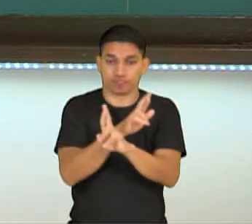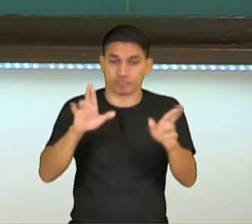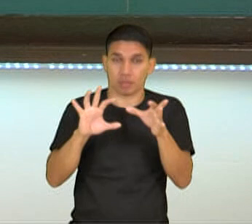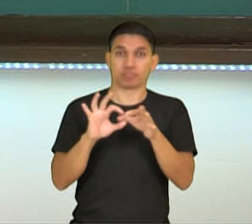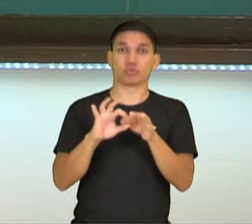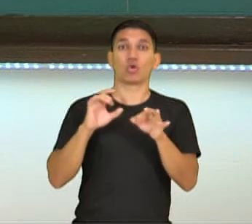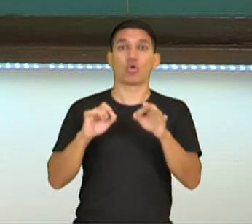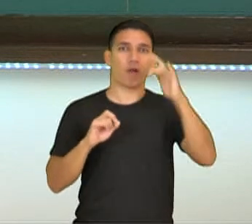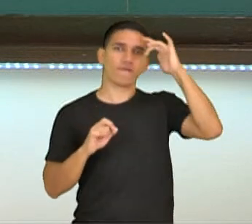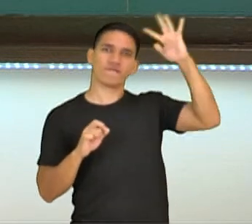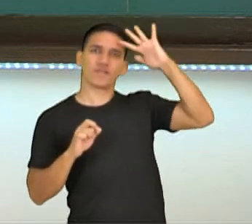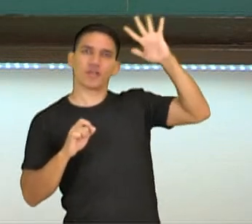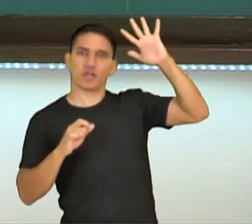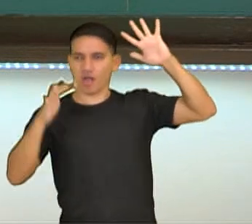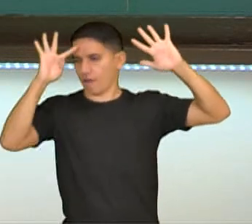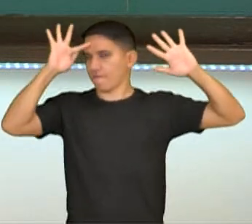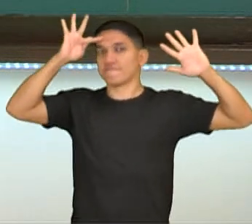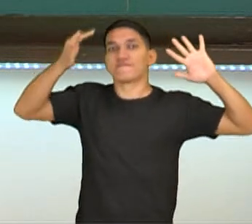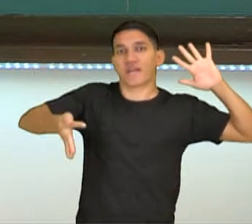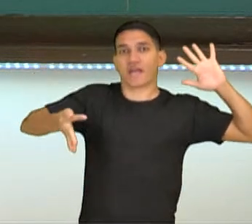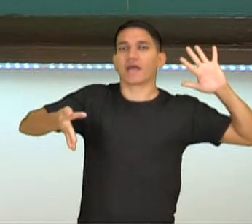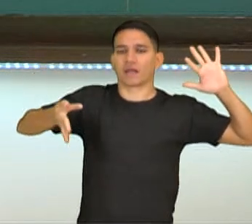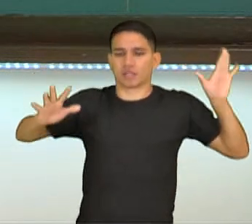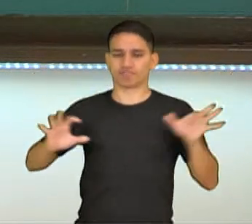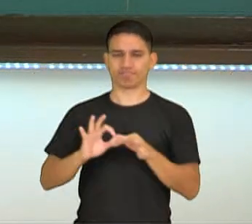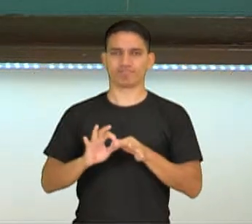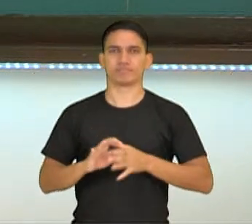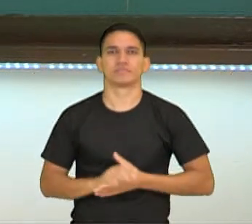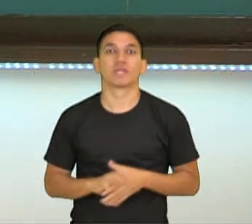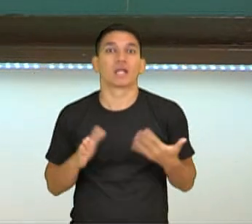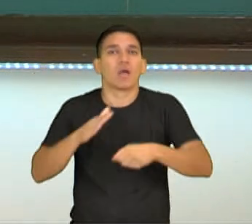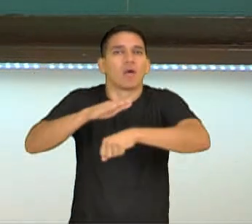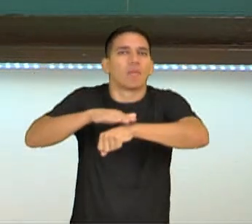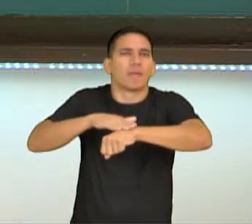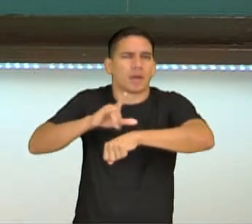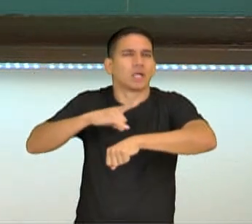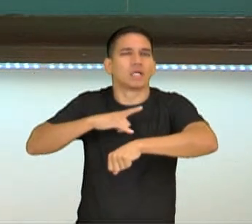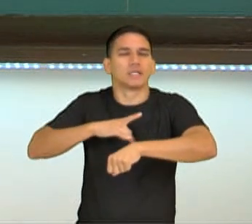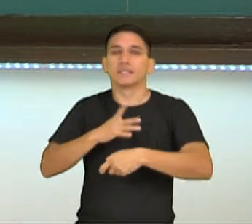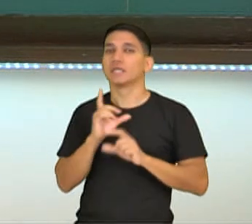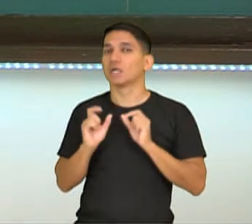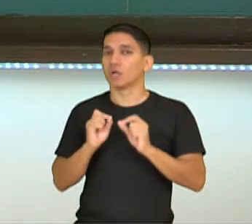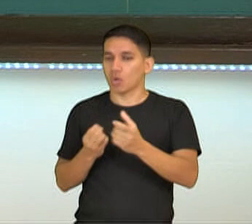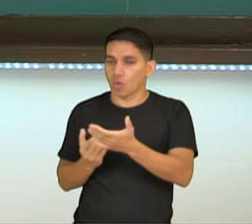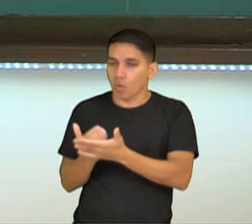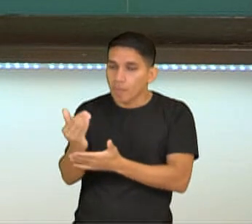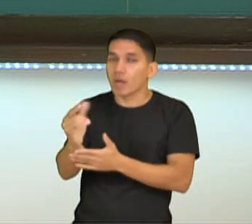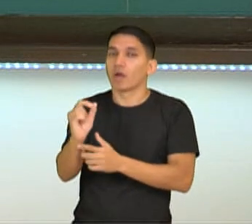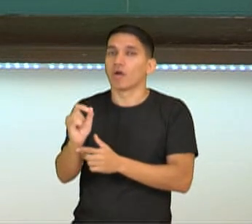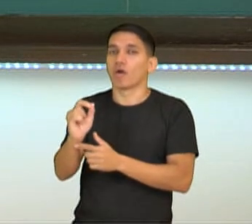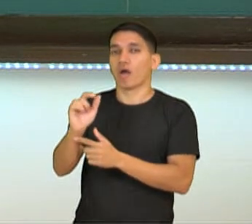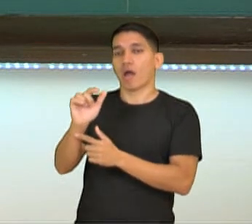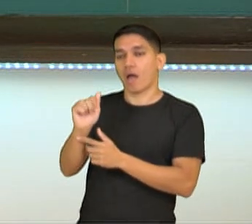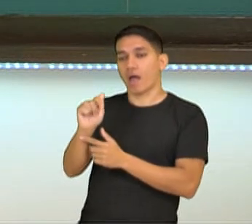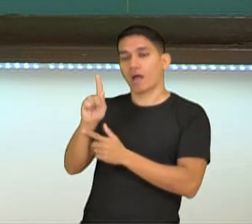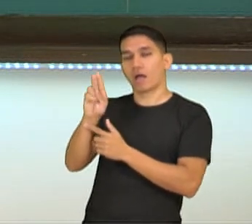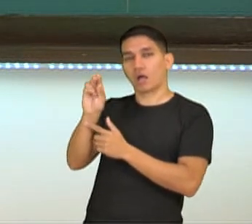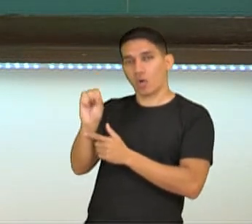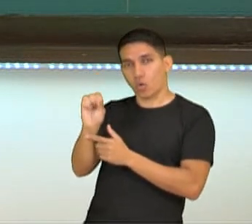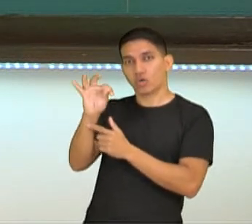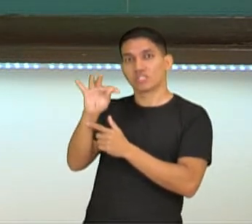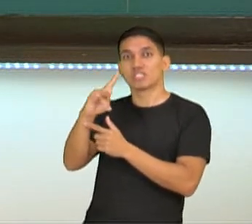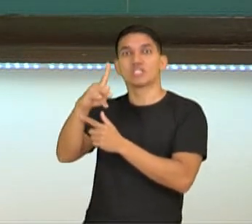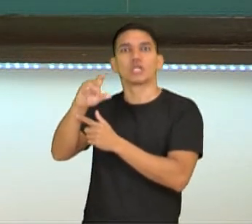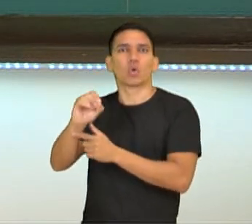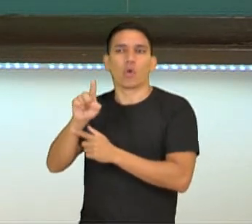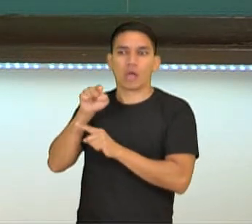entre a filosofia e a fé. E nesse momento ali, em que se insere o filósofo Agostinho de Hipona, que para muitos vai ser